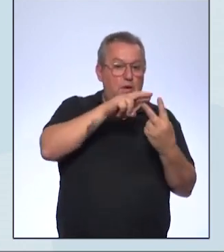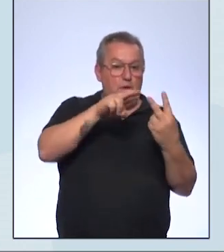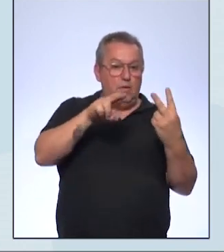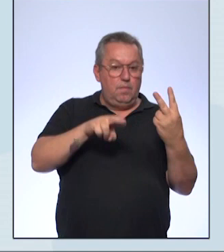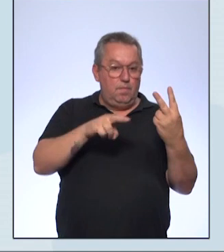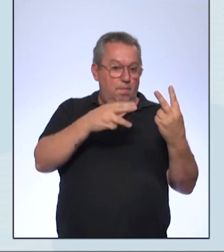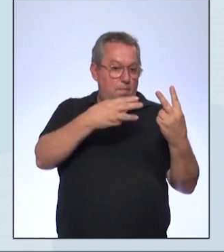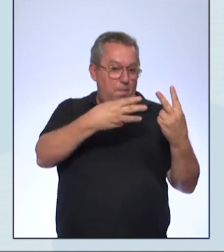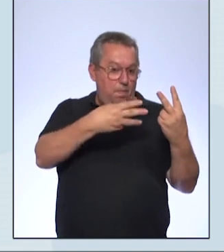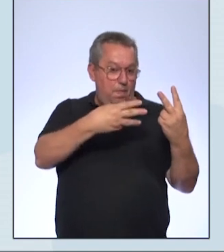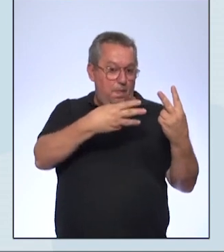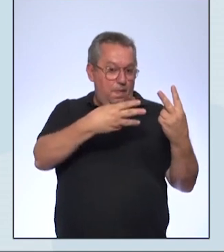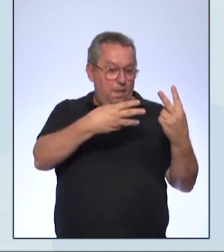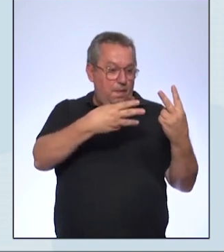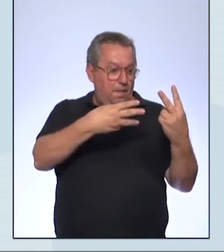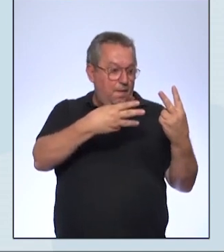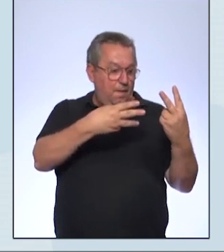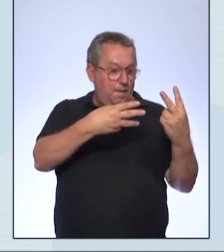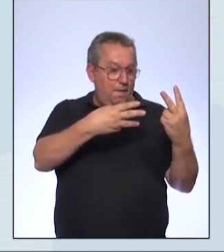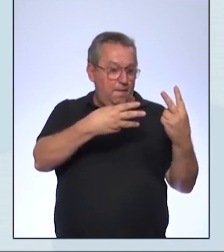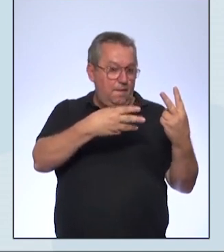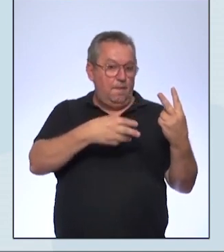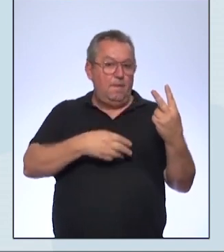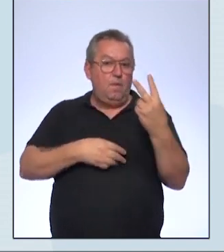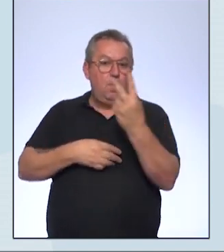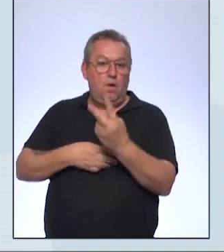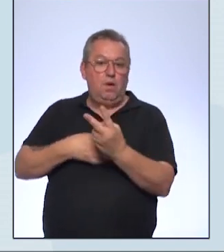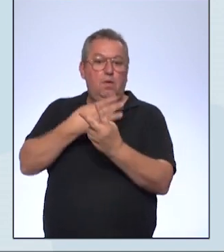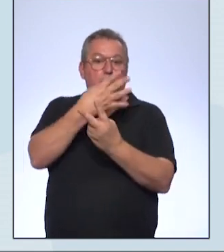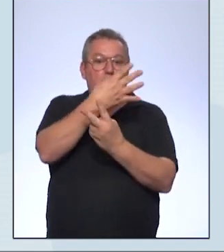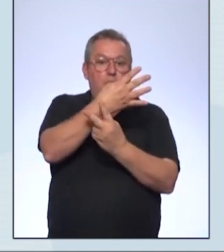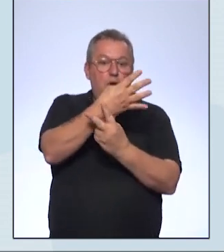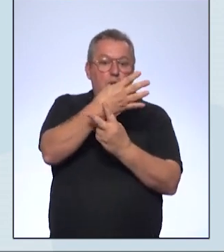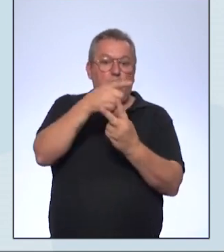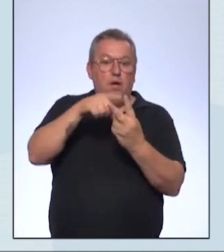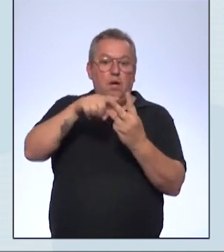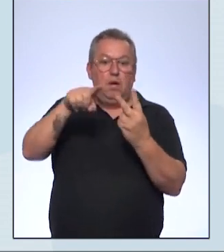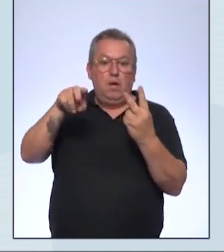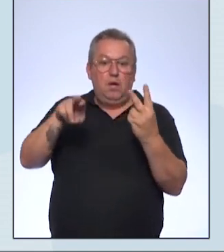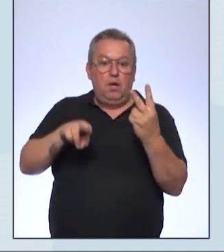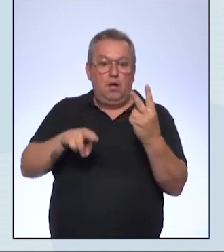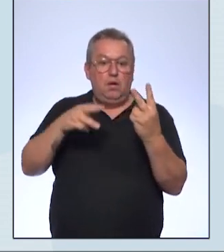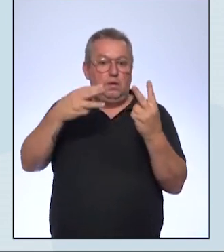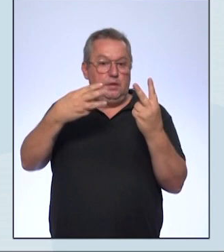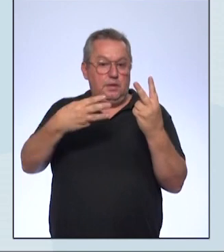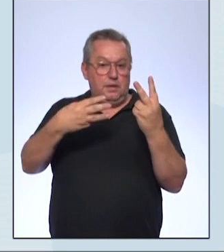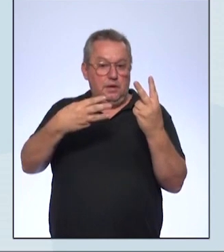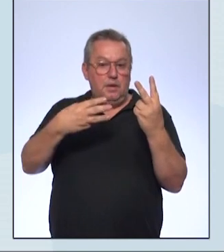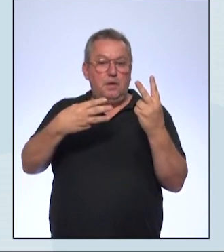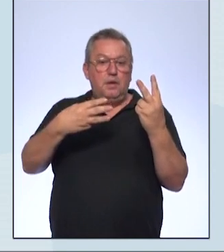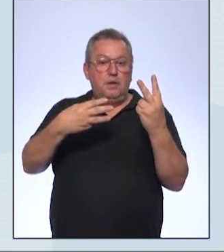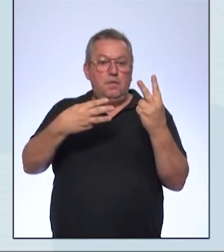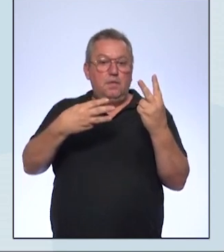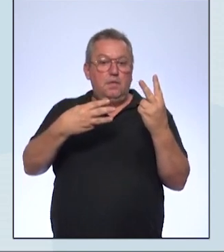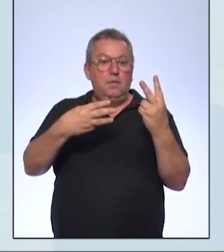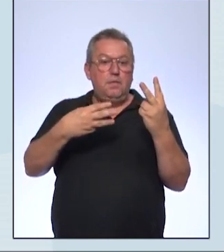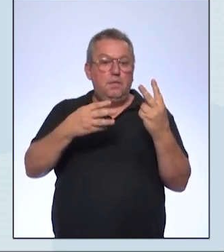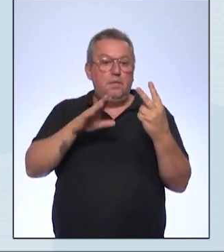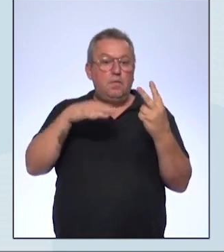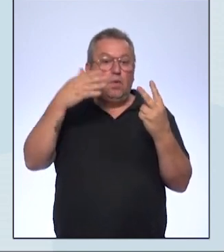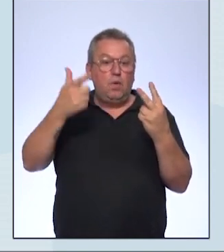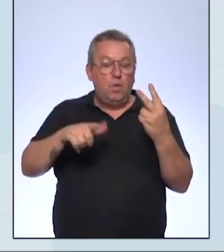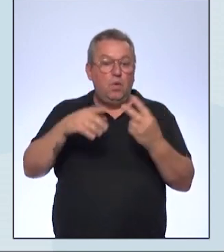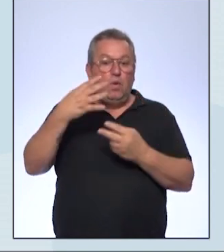de 3 é a medida de 1, e 4 raiz quadrada, né? 2 raiz quadrada de 3, e o